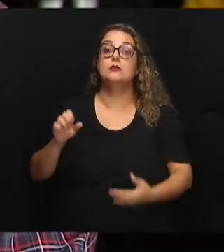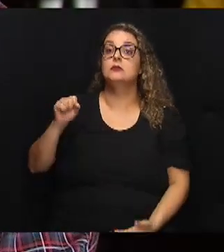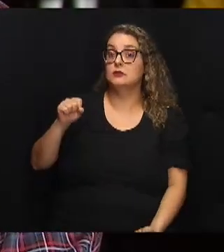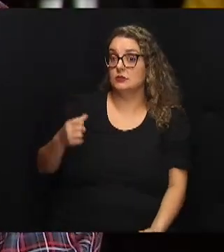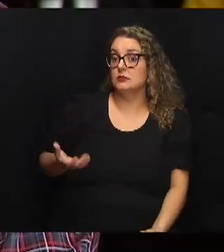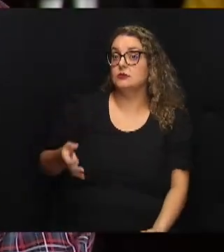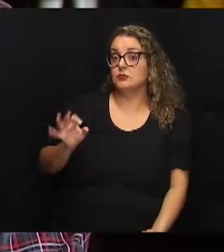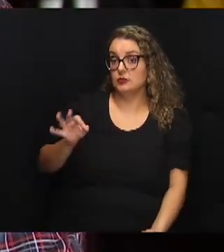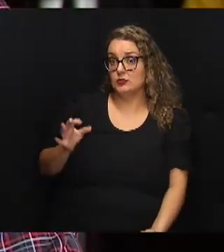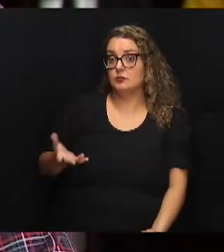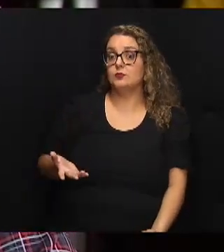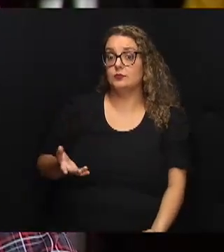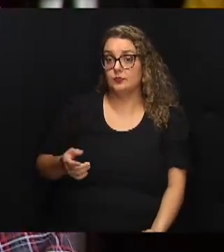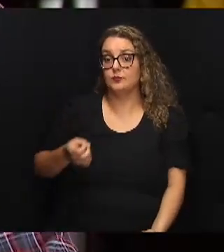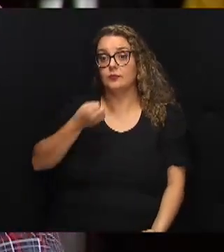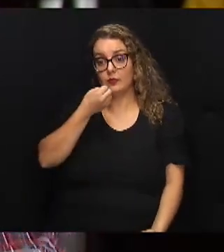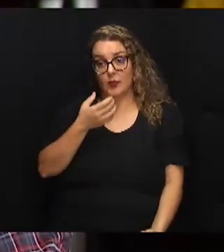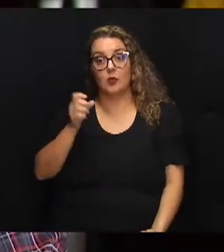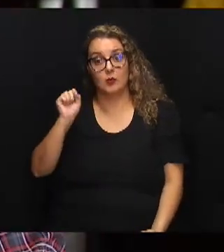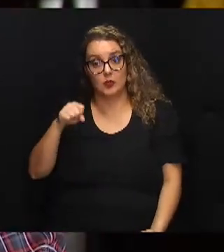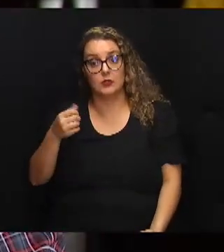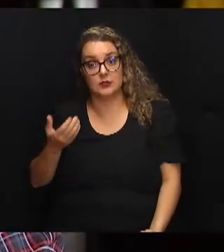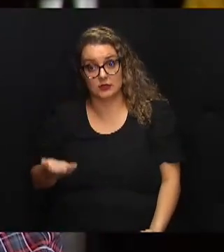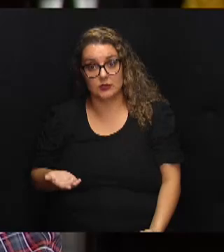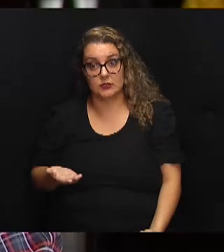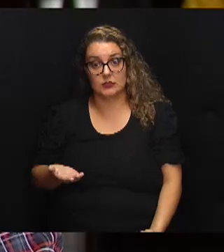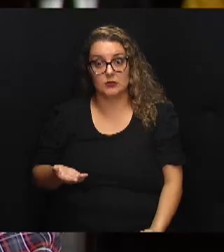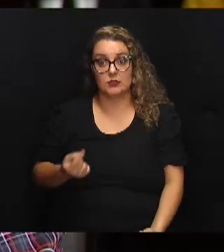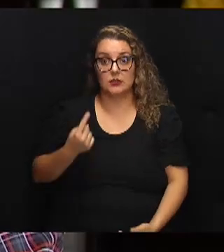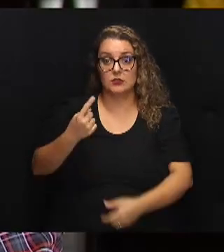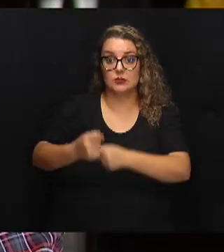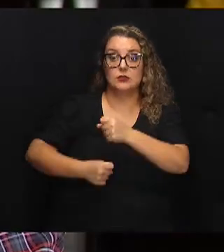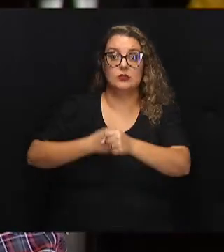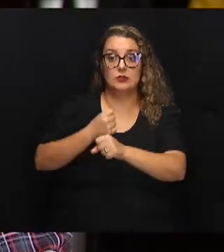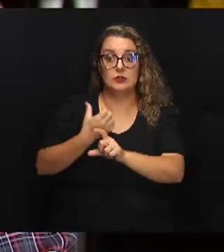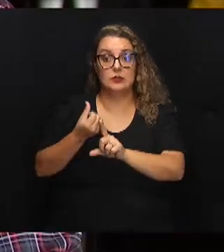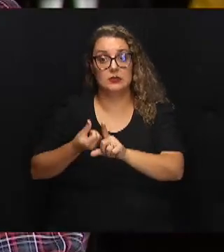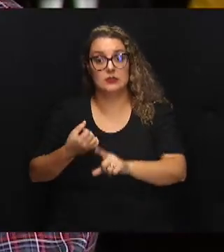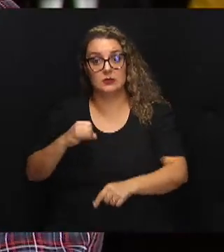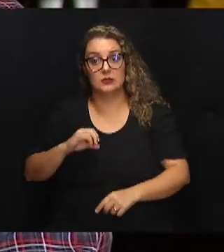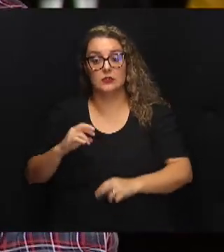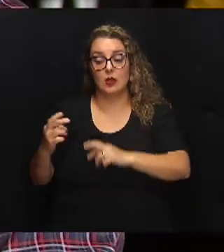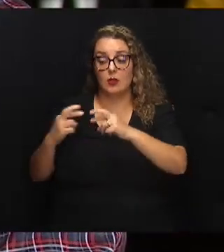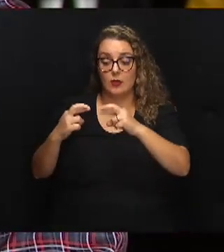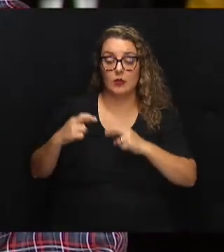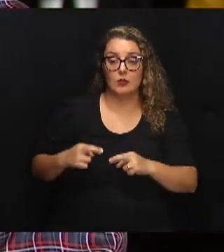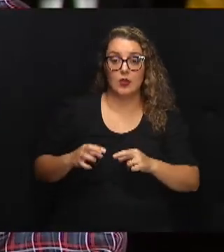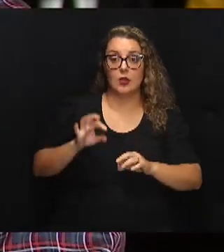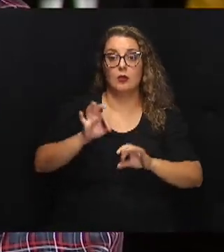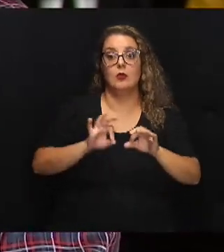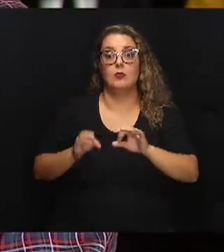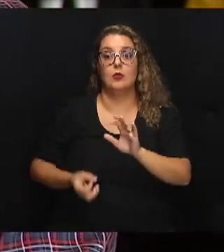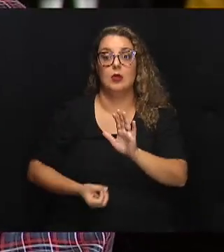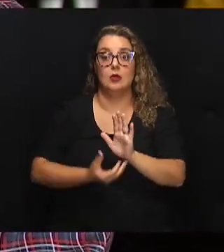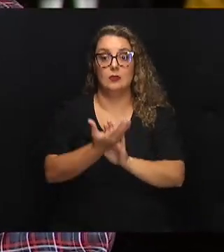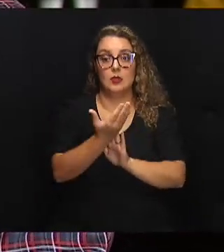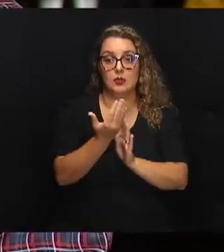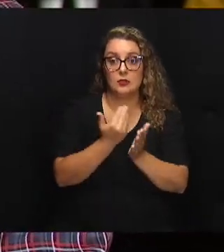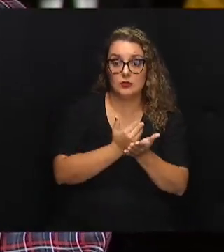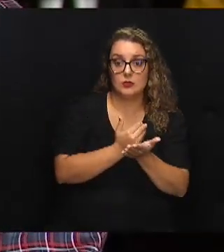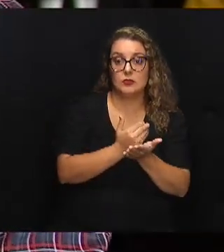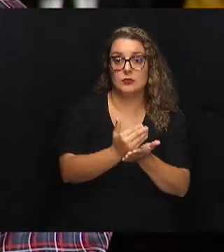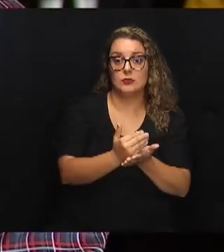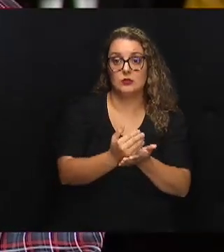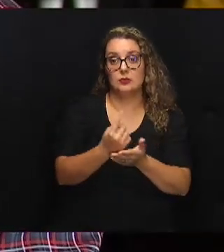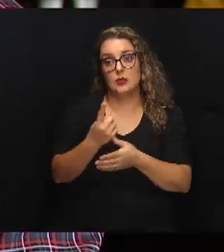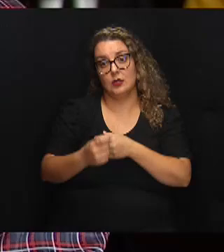Com certeza, vale muito a pena, porque a gente nesse 1 ano e meio, se for analisar para um projeto que nasceu e tem uma duração, que está em 1